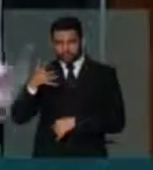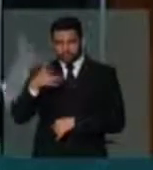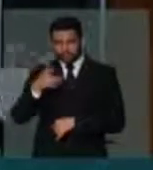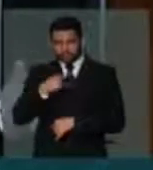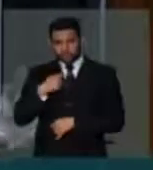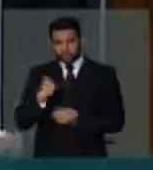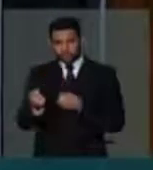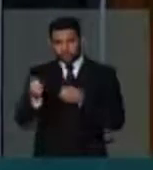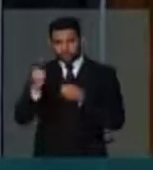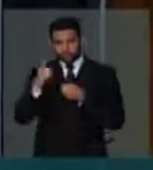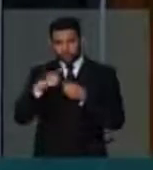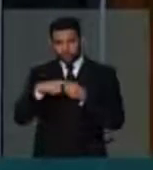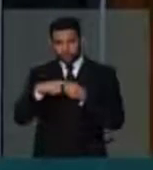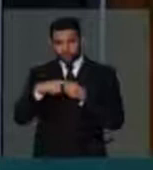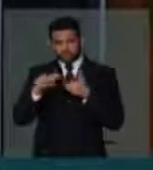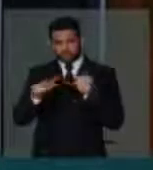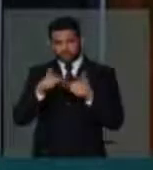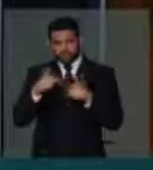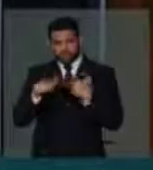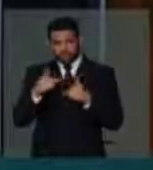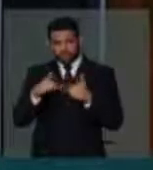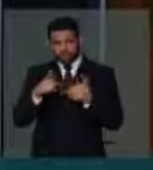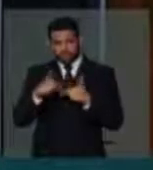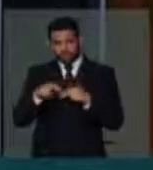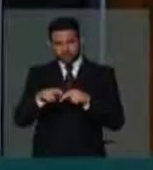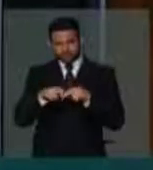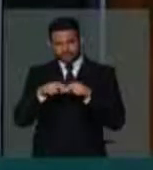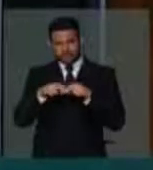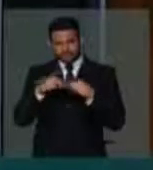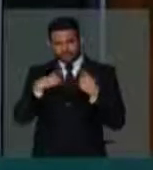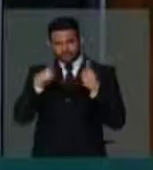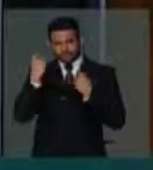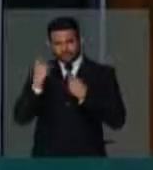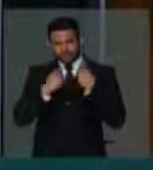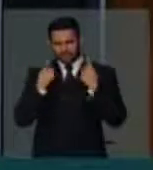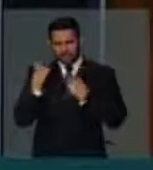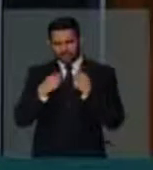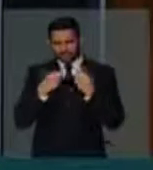que retorno desta missão extremamente preocupado.